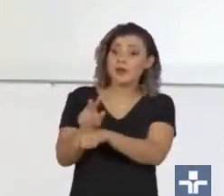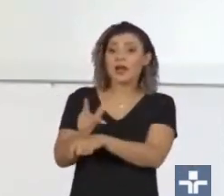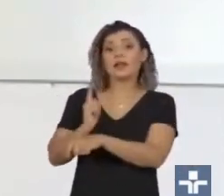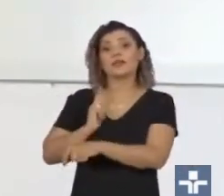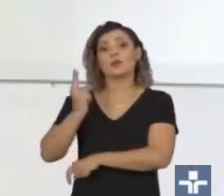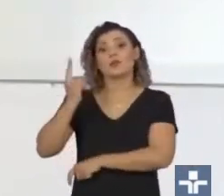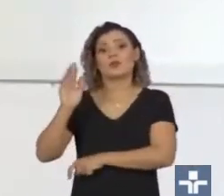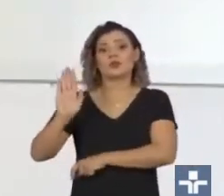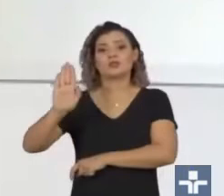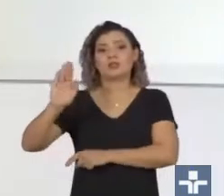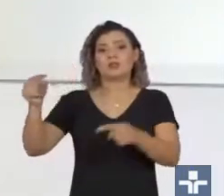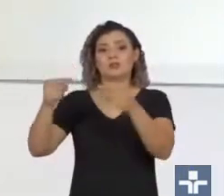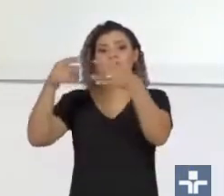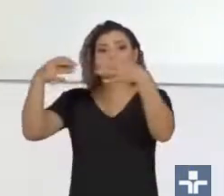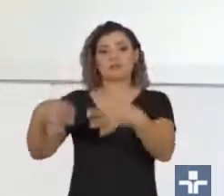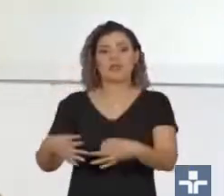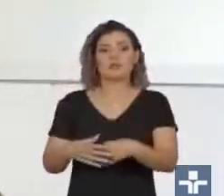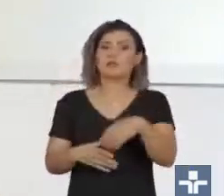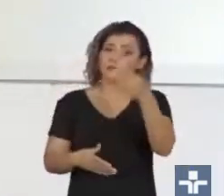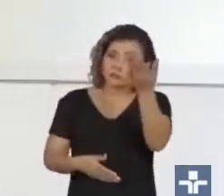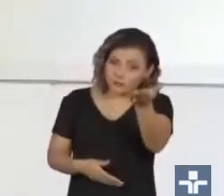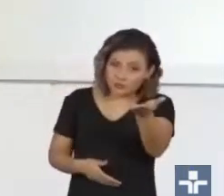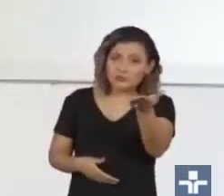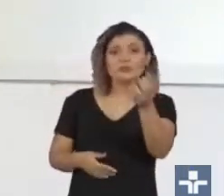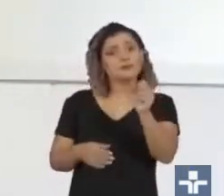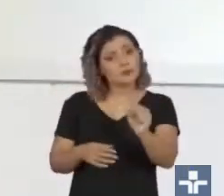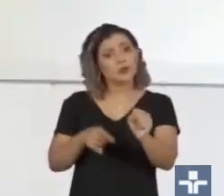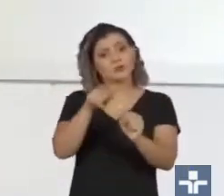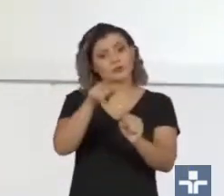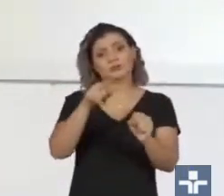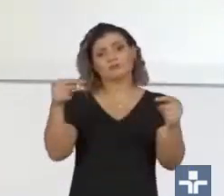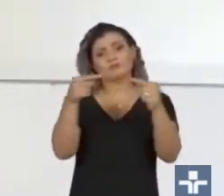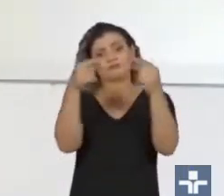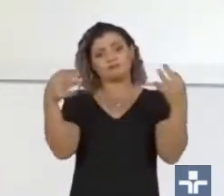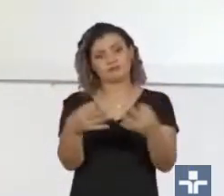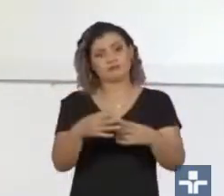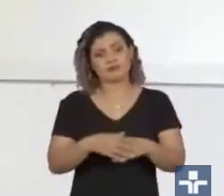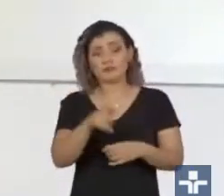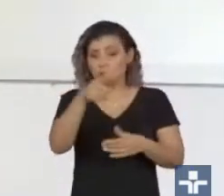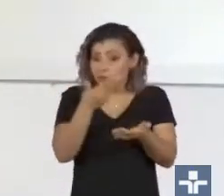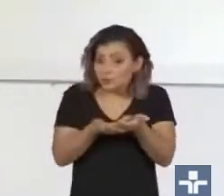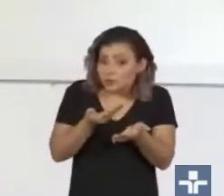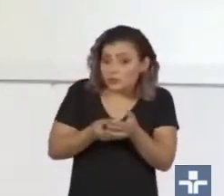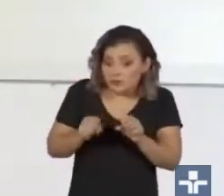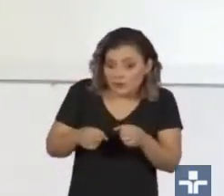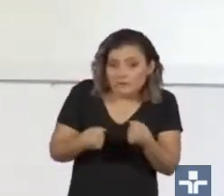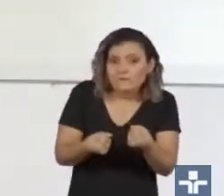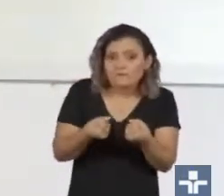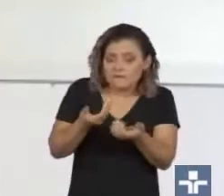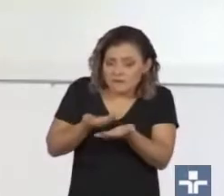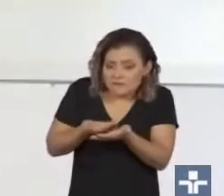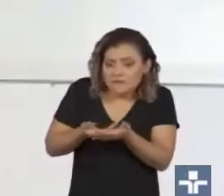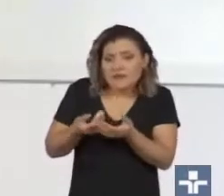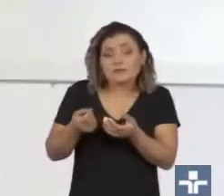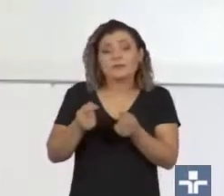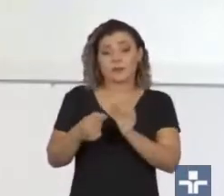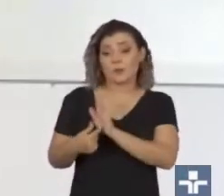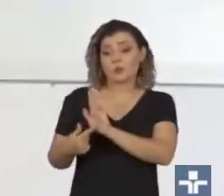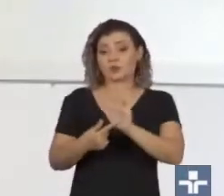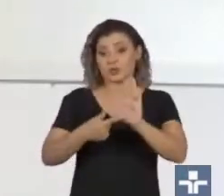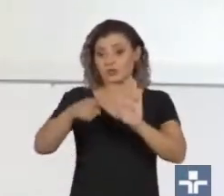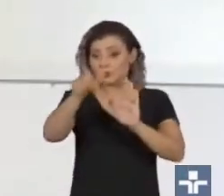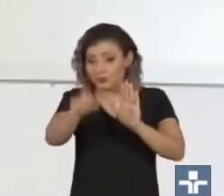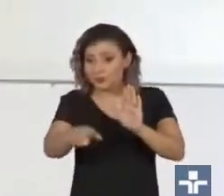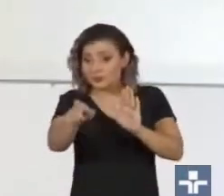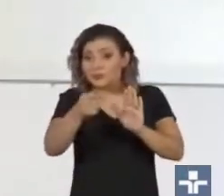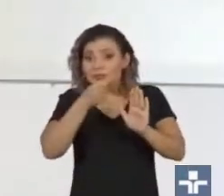o candidato certo, então a pessoa pode ser o candidato certo, né, se dedicando, passando para o entrevistador,